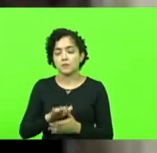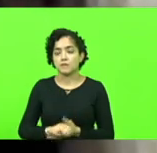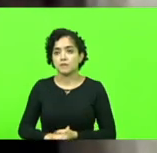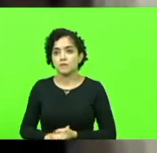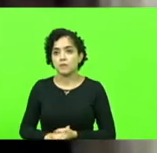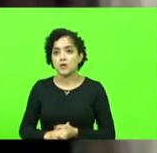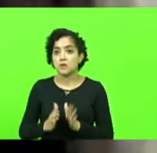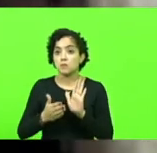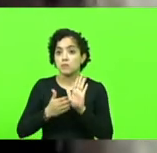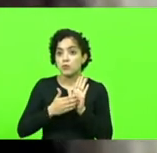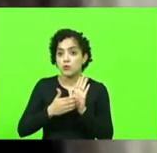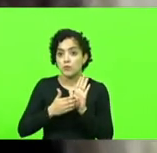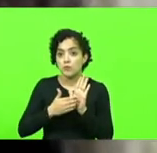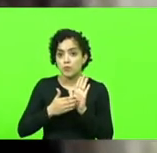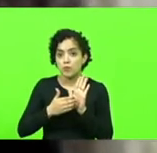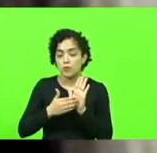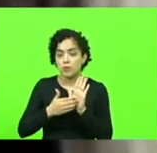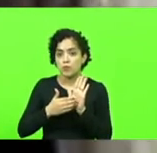propor